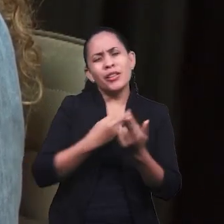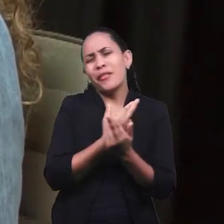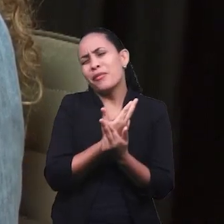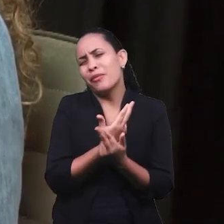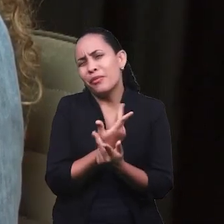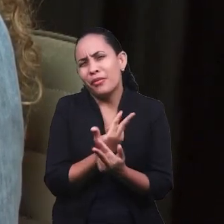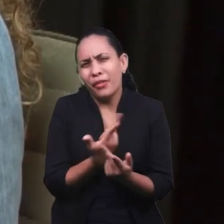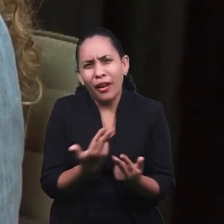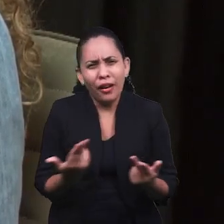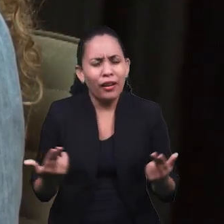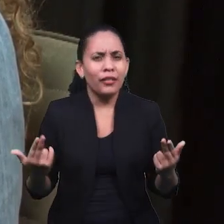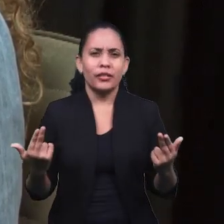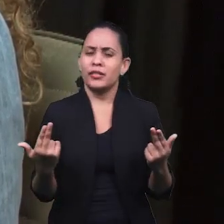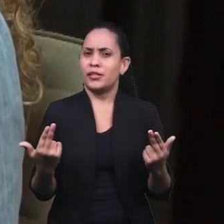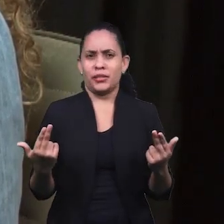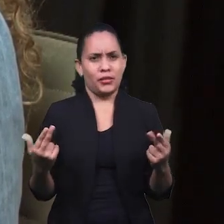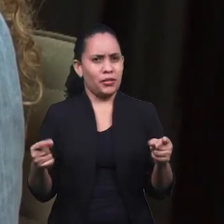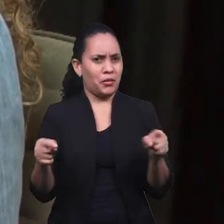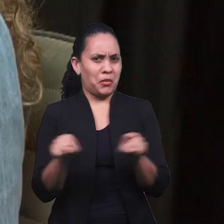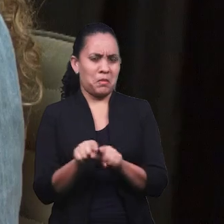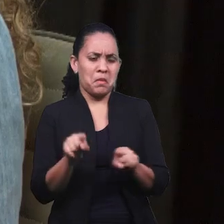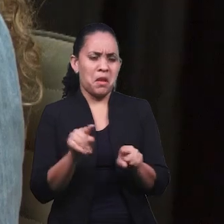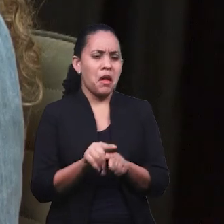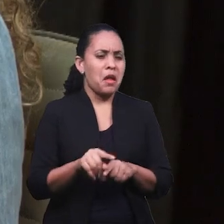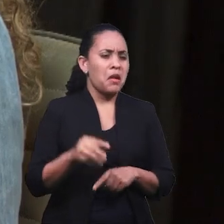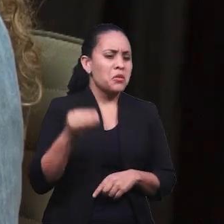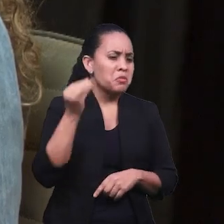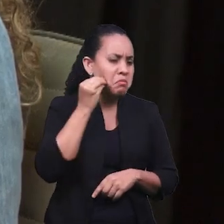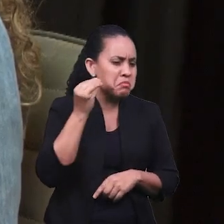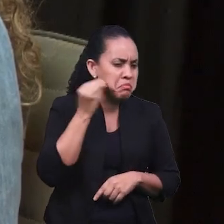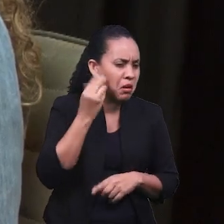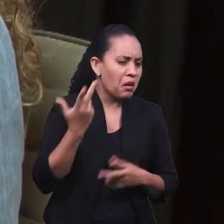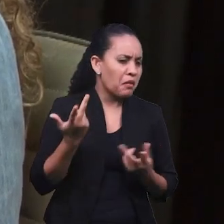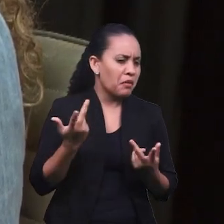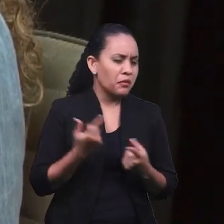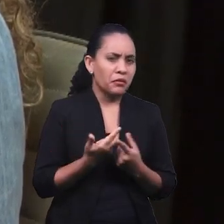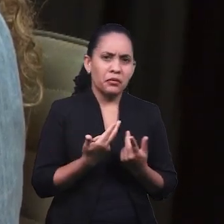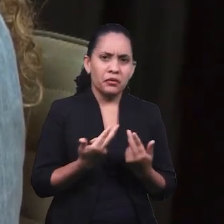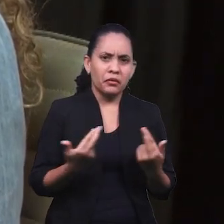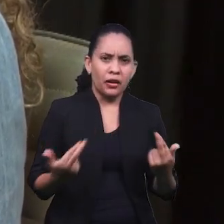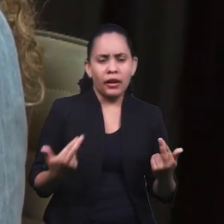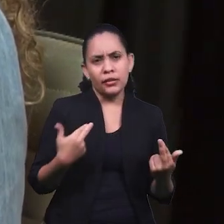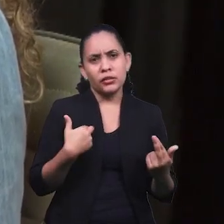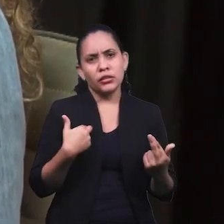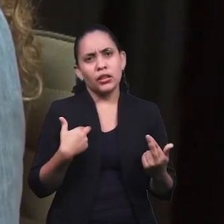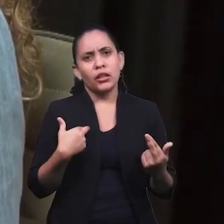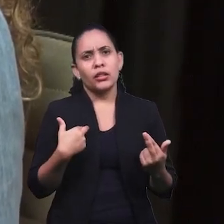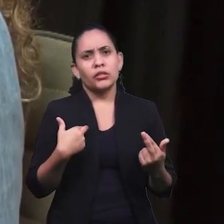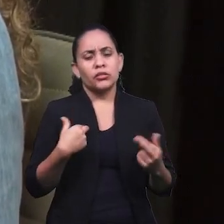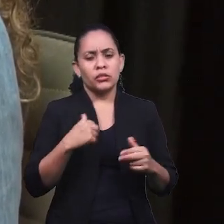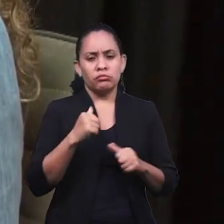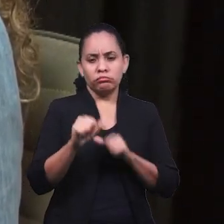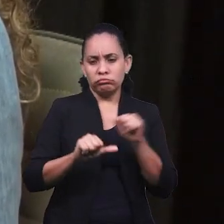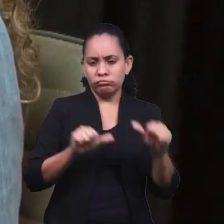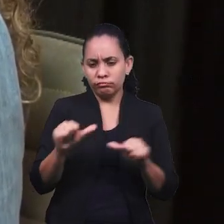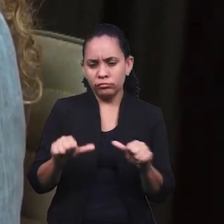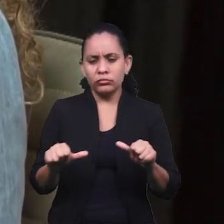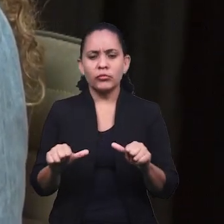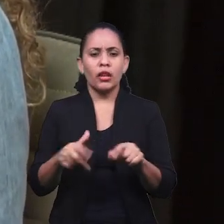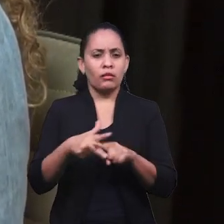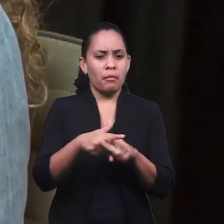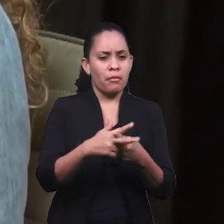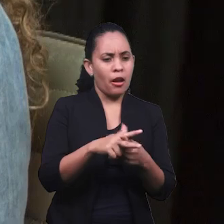né? Testes de configuração, testes das telas, testes de usabilidade. Então, ele é